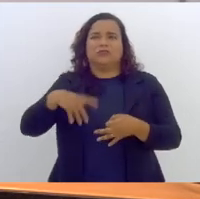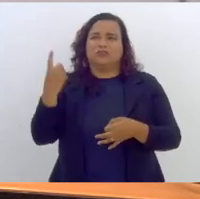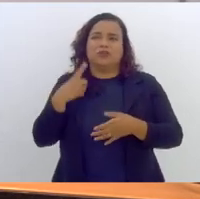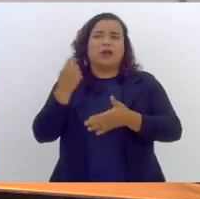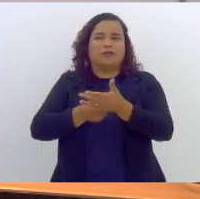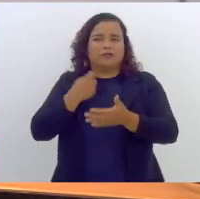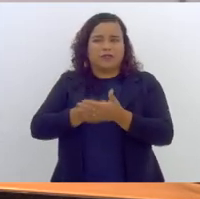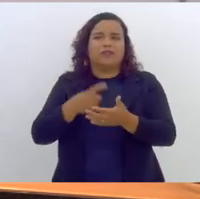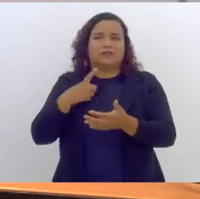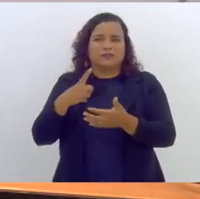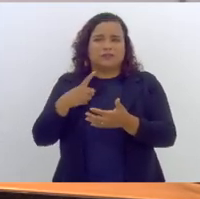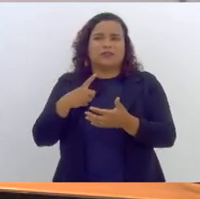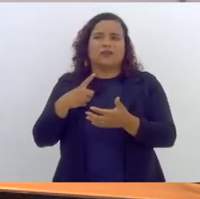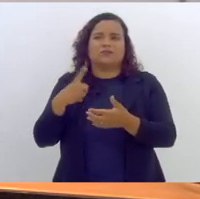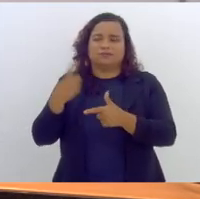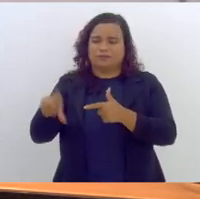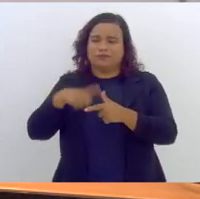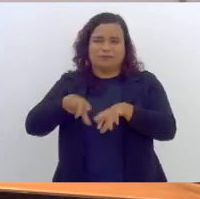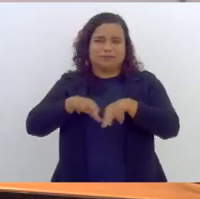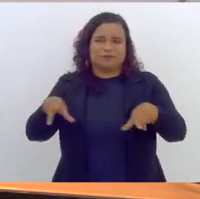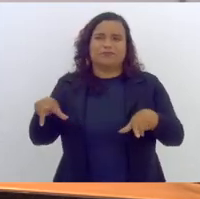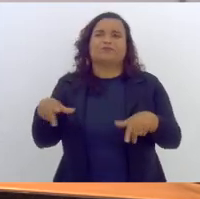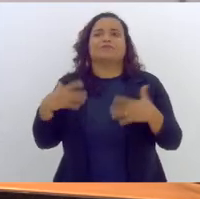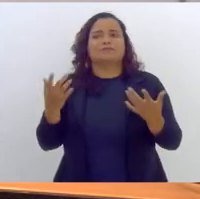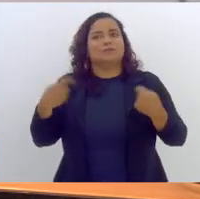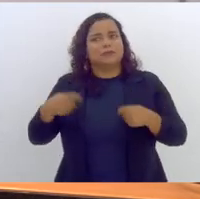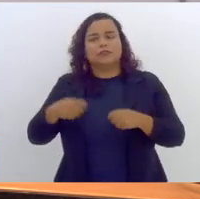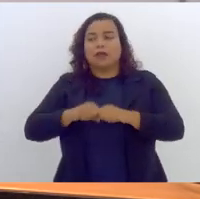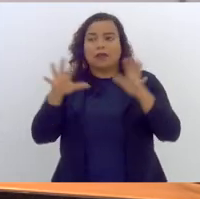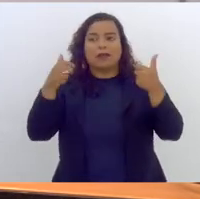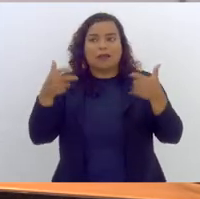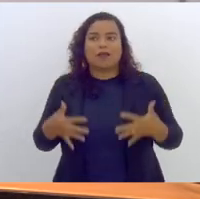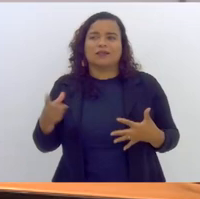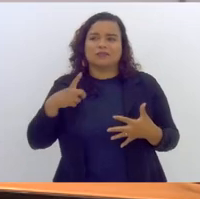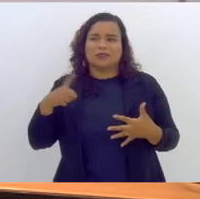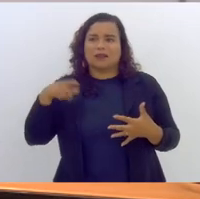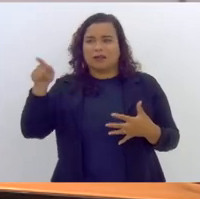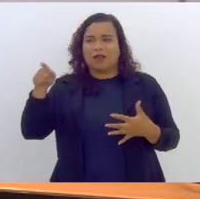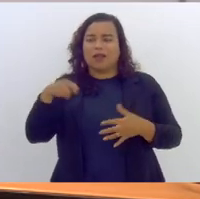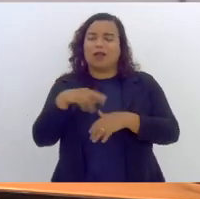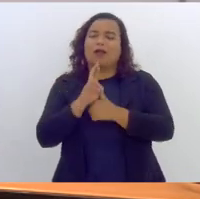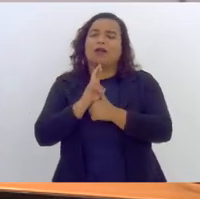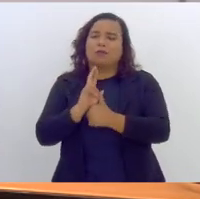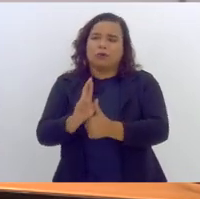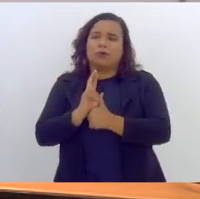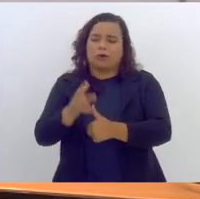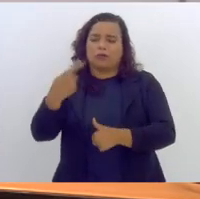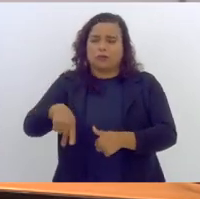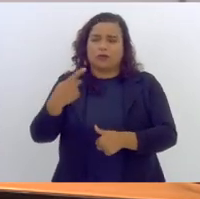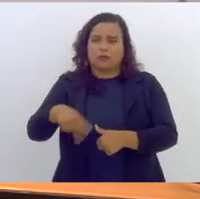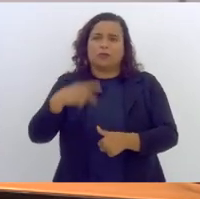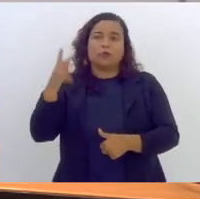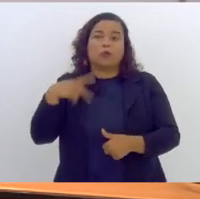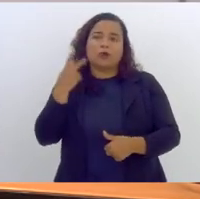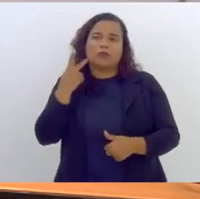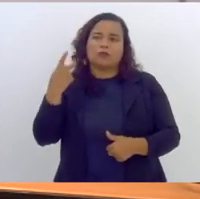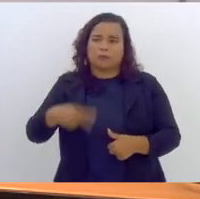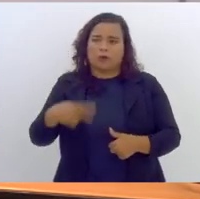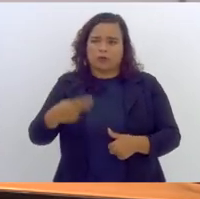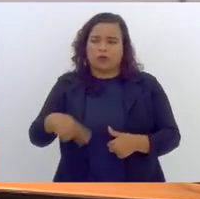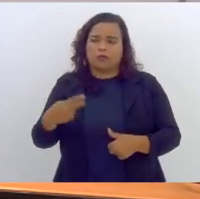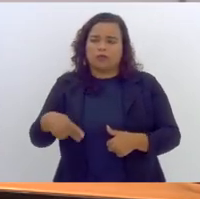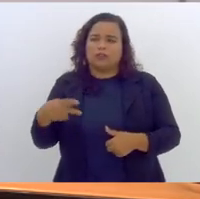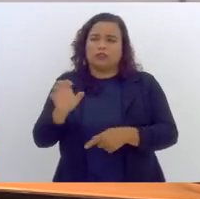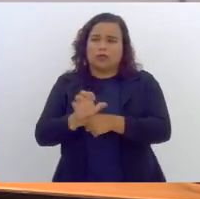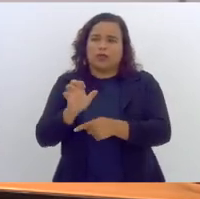enfrentando não é precisam ser esclarecidos pela Procuradoria Geral do Estado como é que será nós